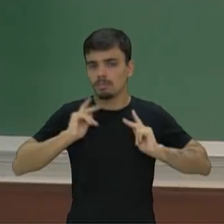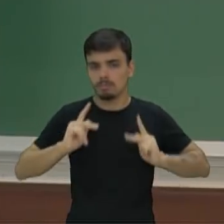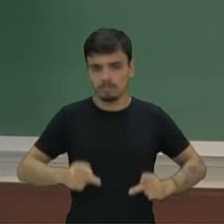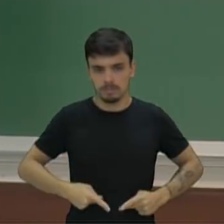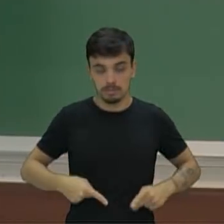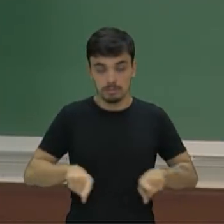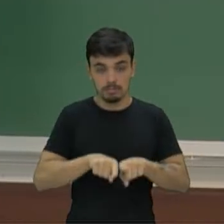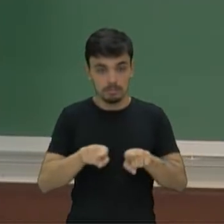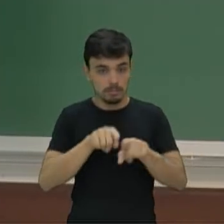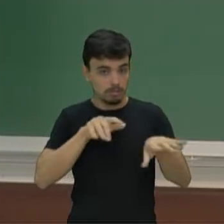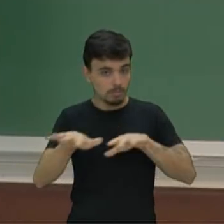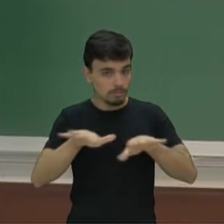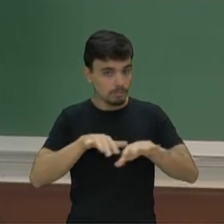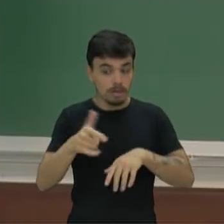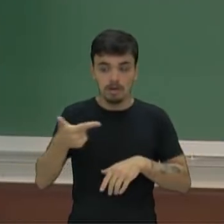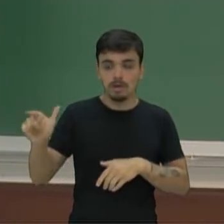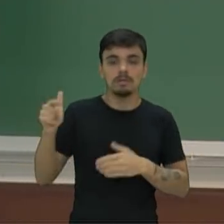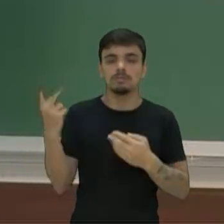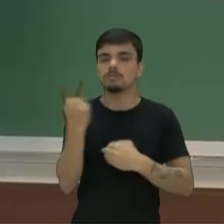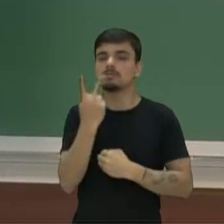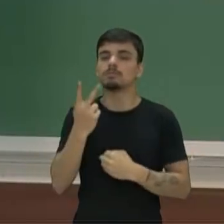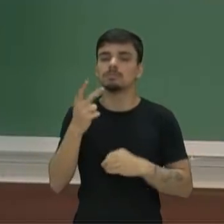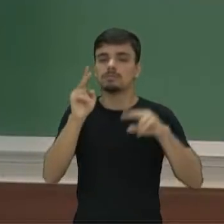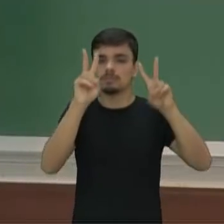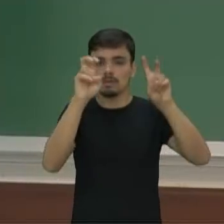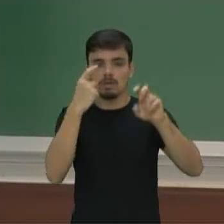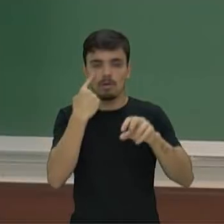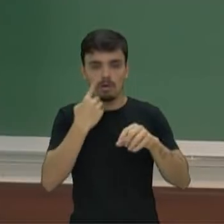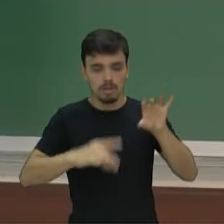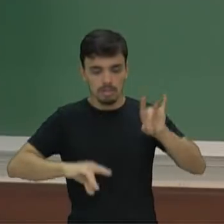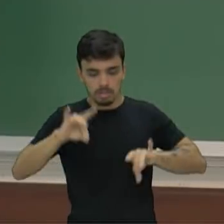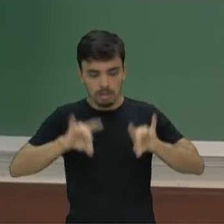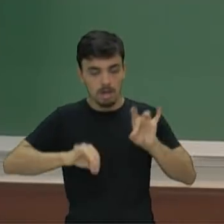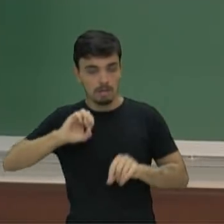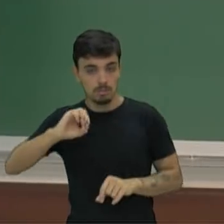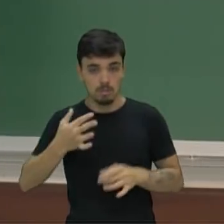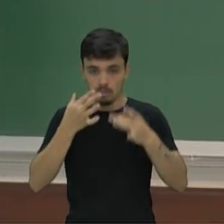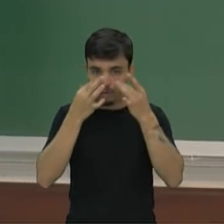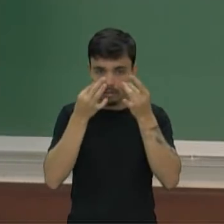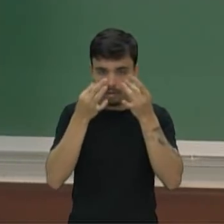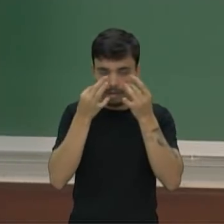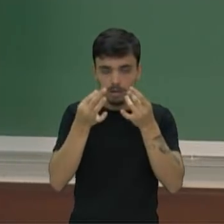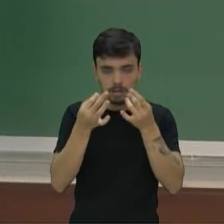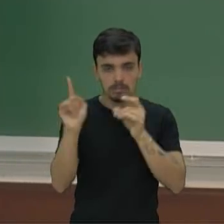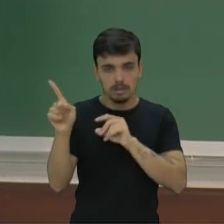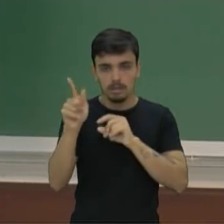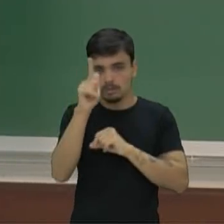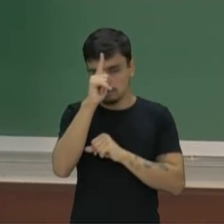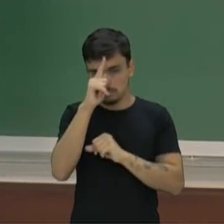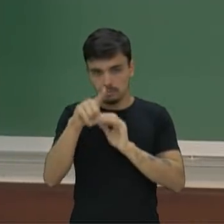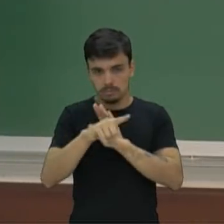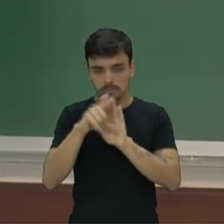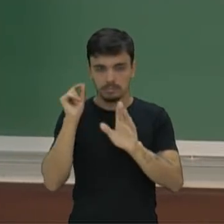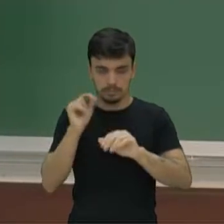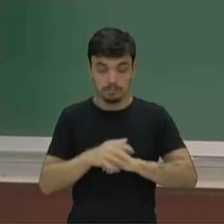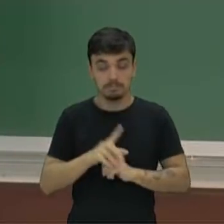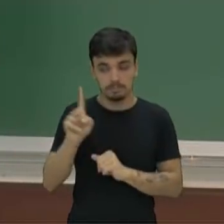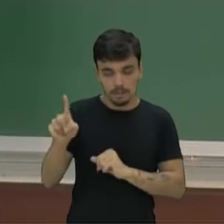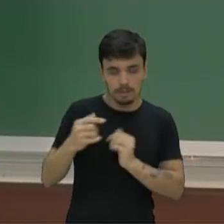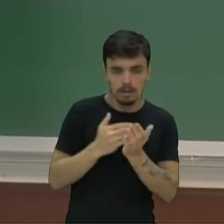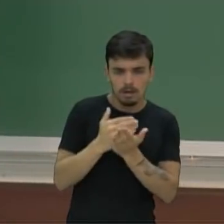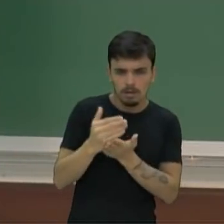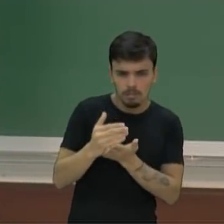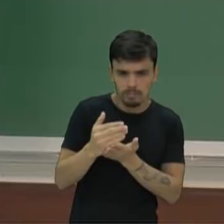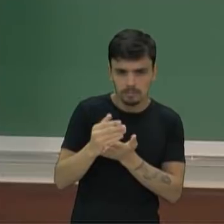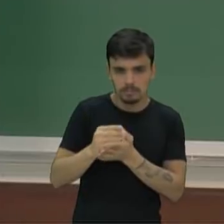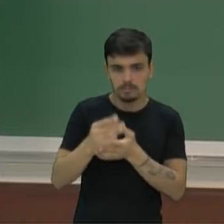E agora, vamos para o nosso segundo tema, teatro na Grécia Antiga. Então, os gregos, sim, são considerados o berço do teatro também na